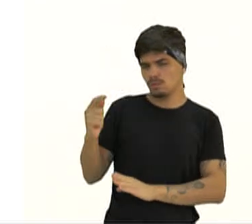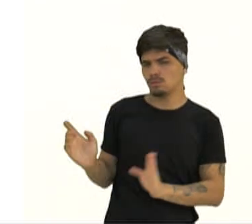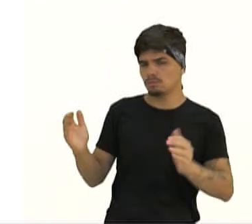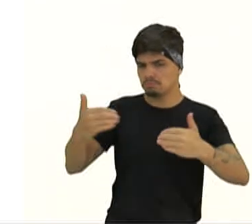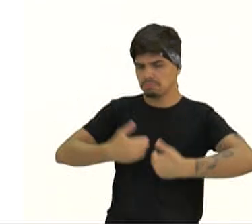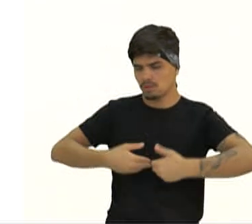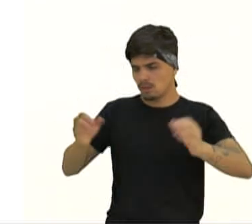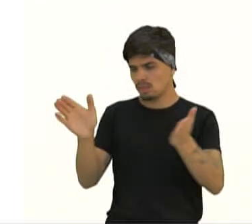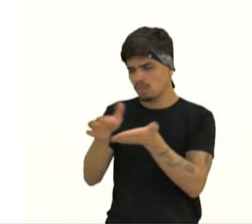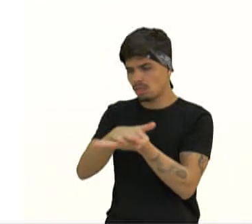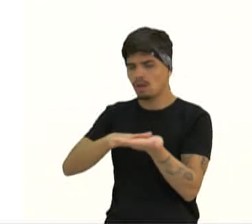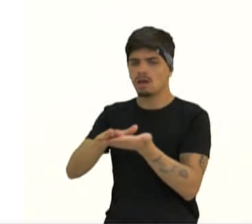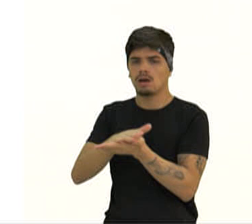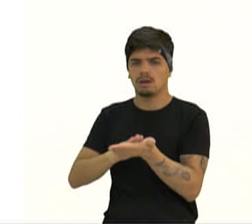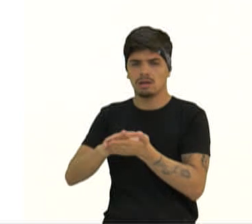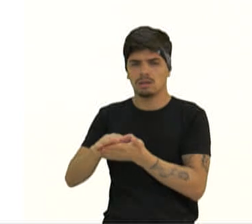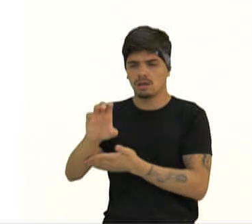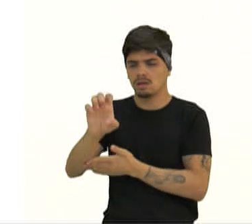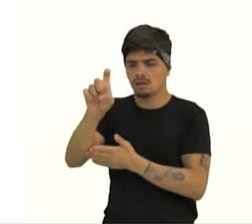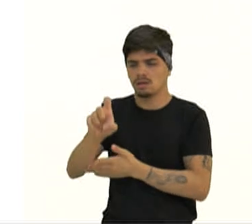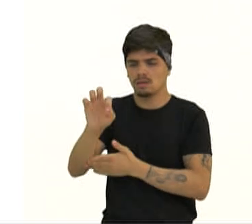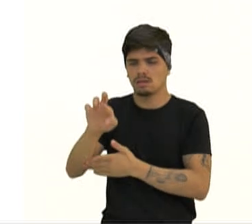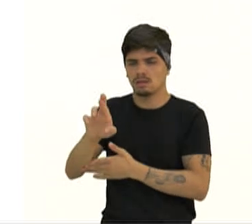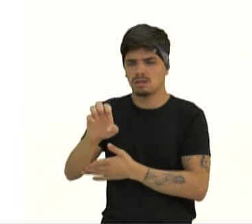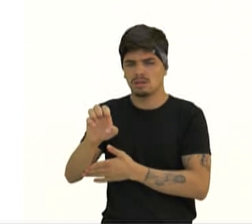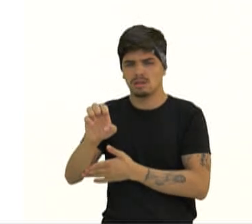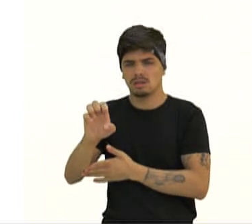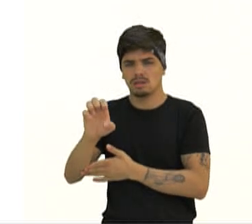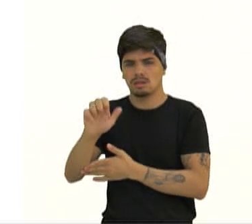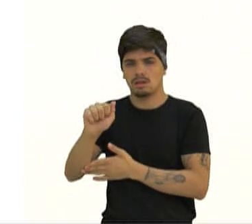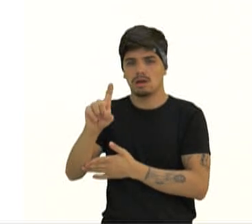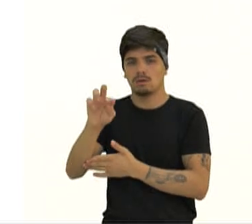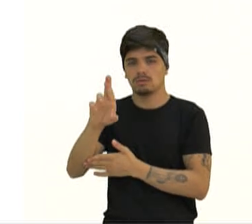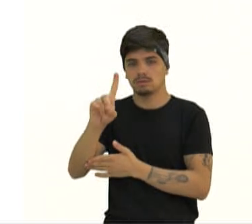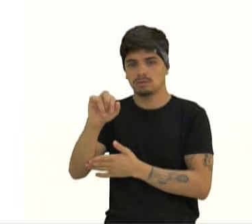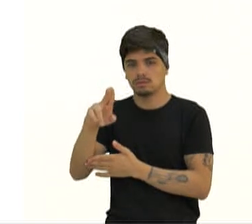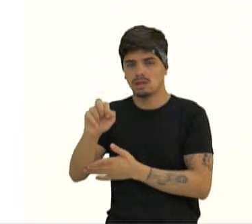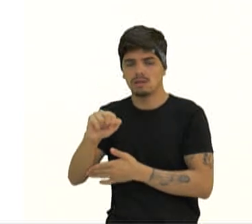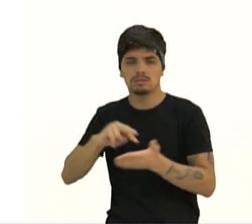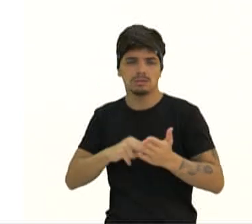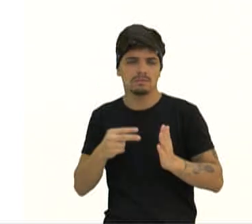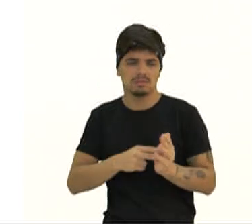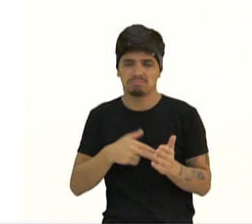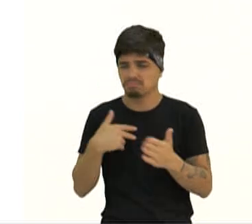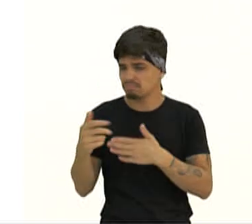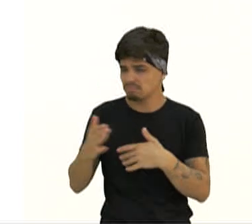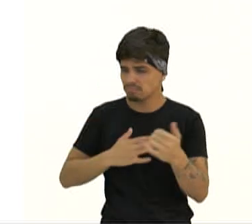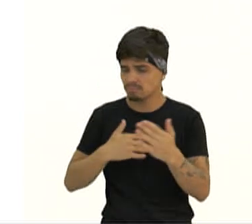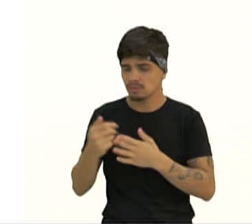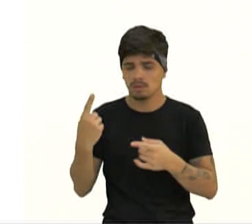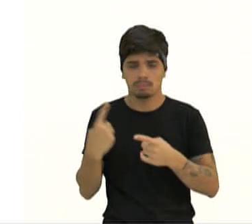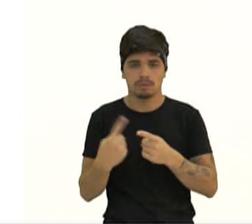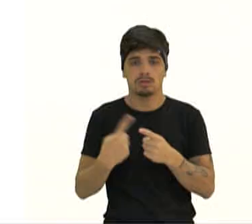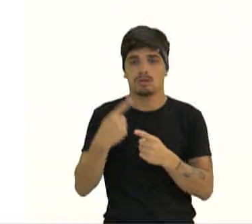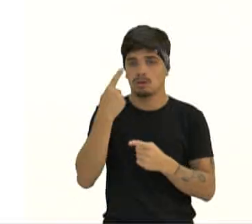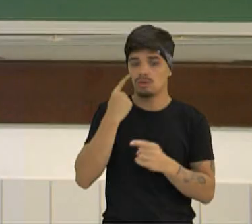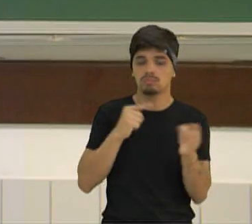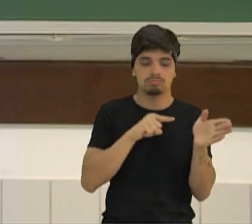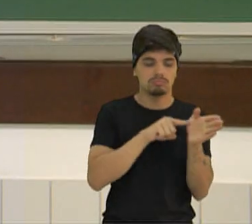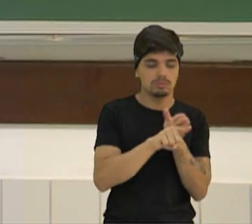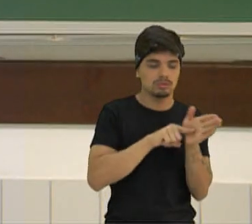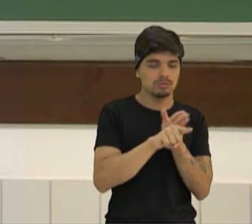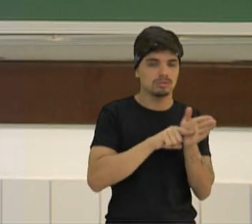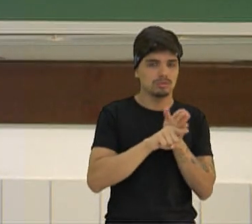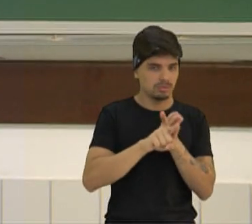nada de extraordinário a mesma coisa que ele dissesse assim grande coisa não quer dizer nada porque porque segundo os